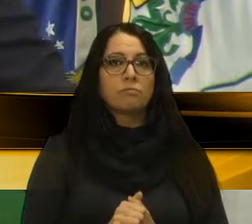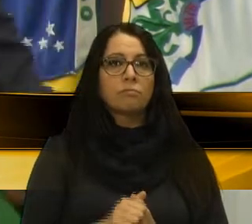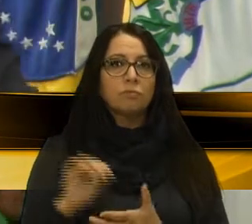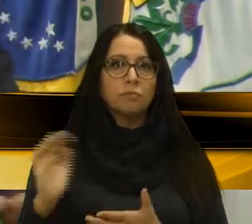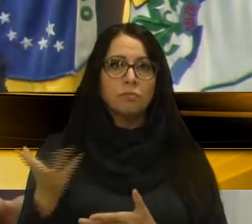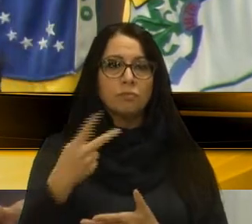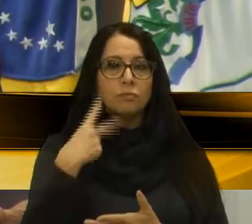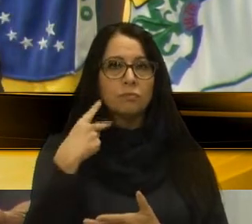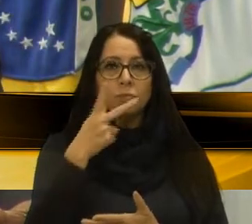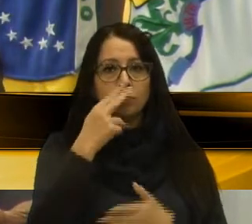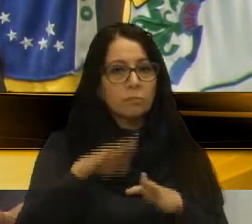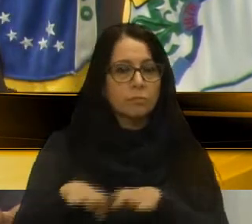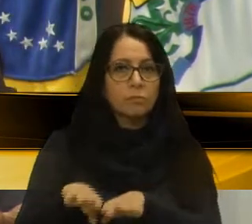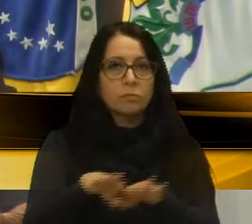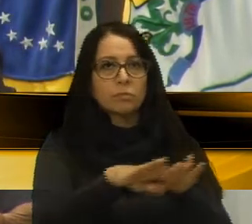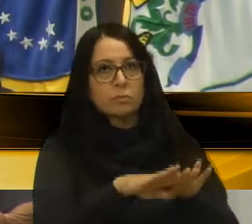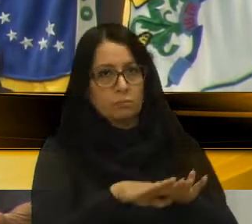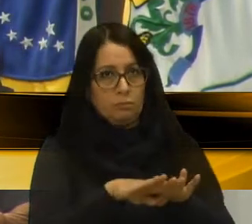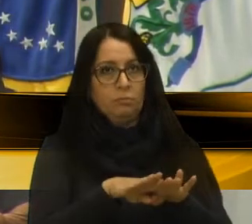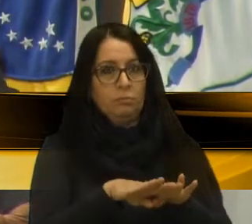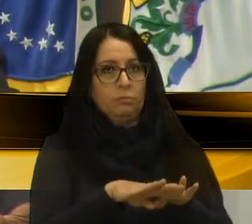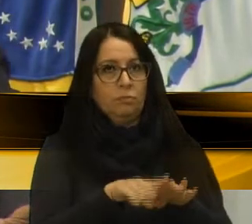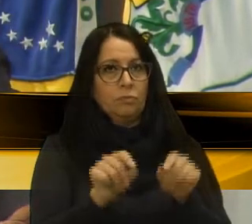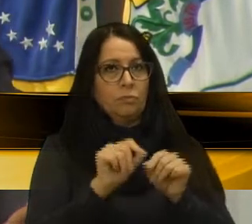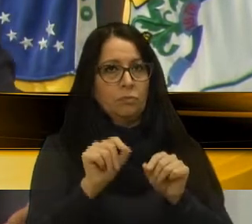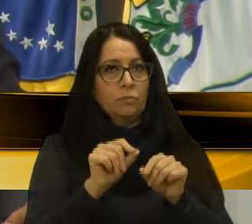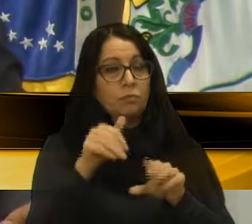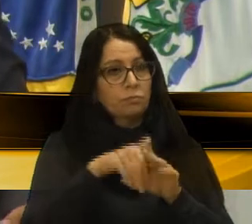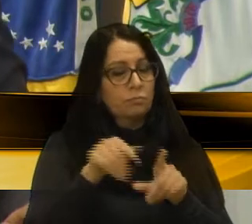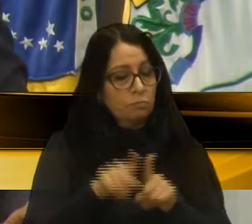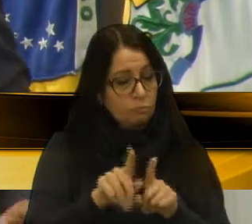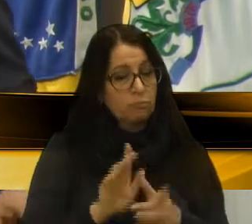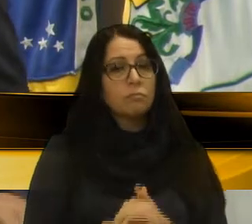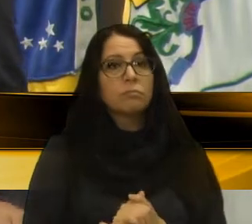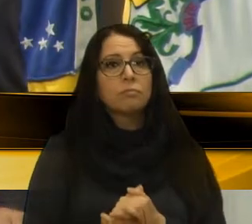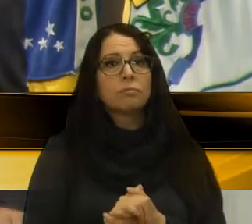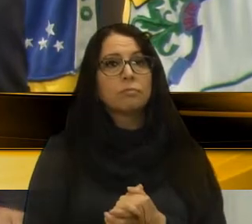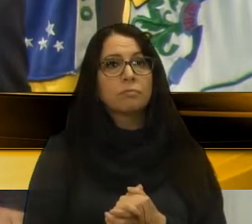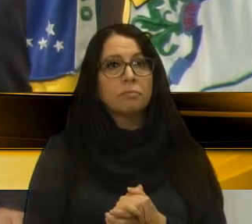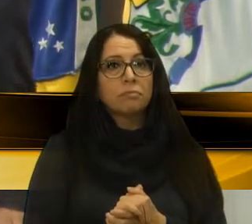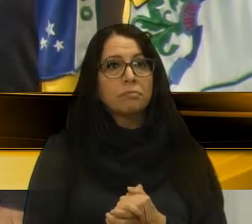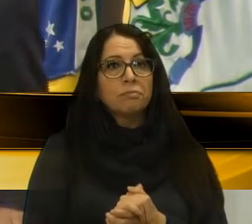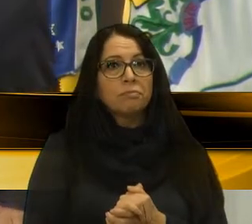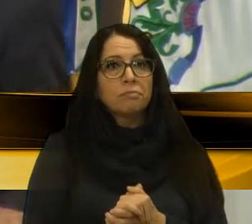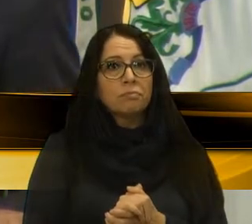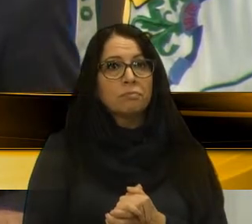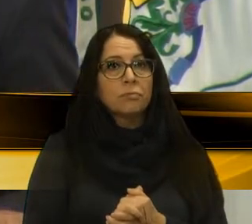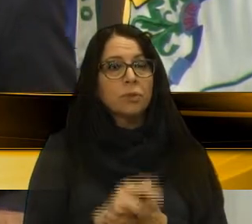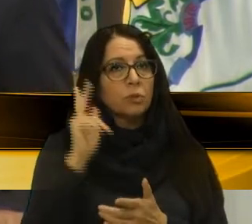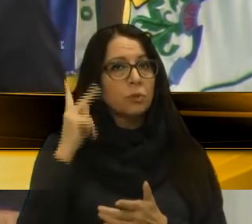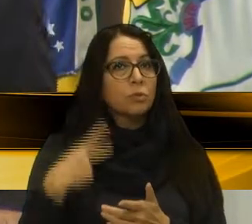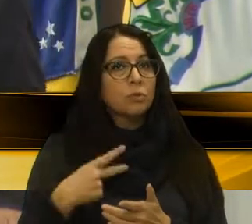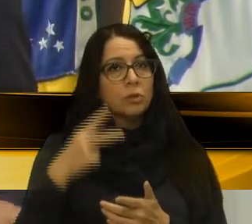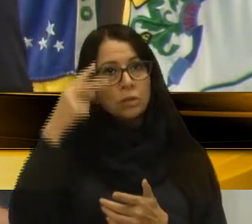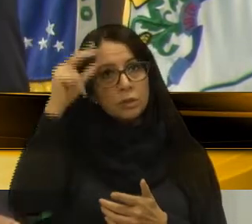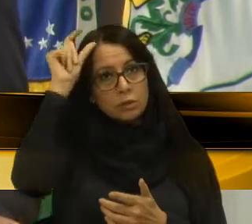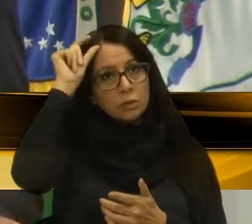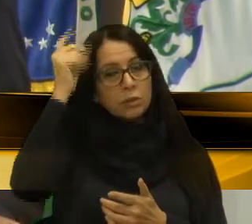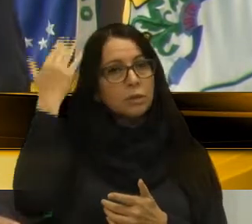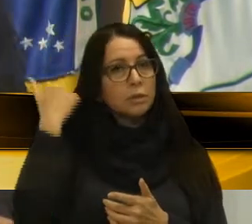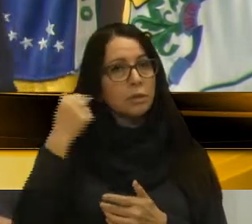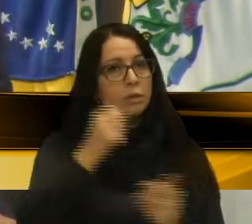todos os vereadores são iguais aqui, inclusive em relação às suas votações, mas há de se reconhecer que o vereador Chico Guerra, naquela